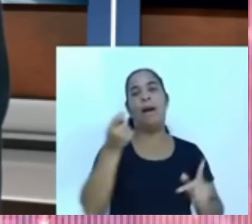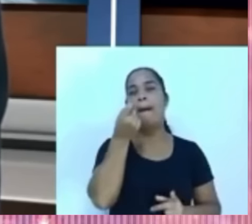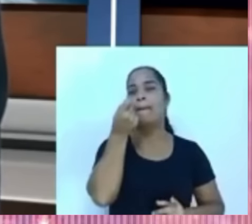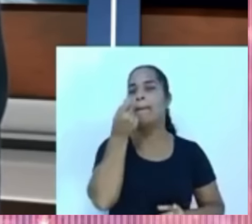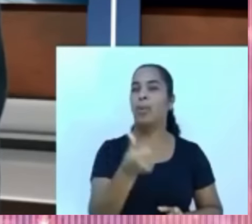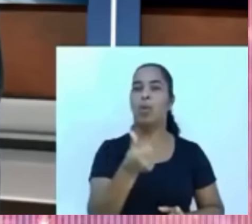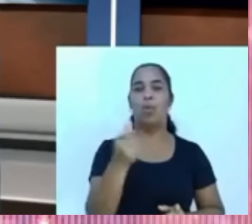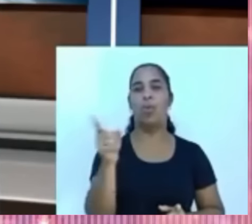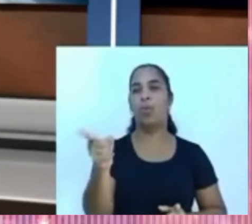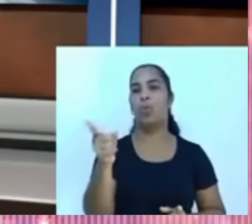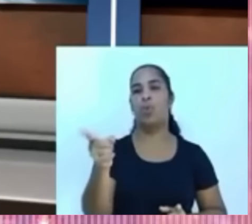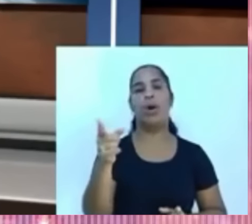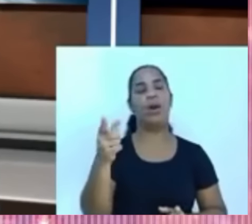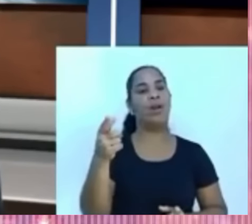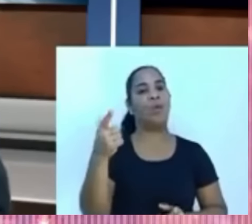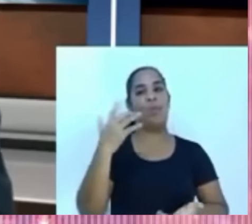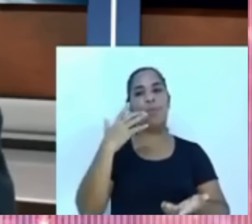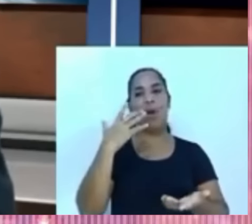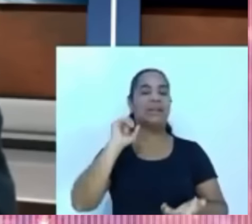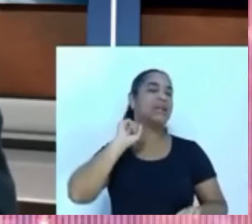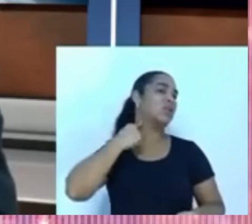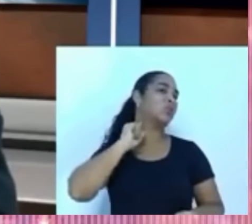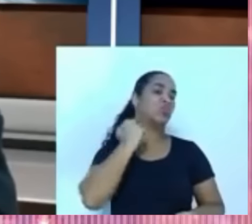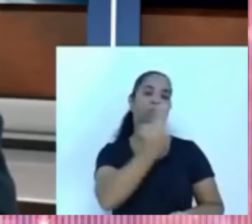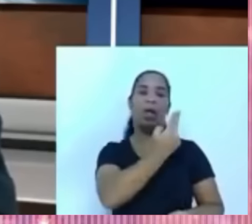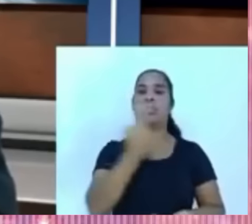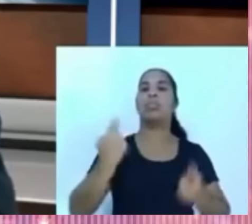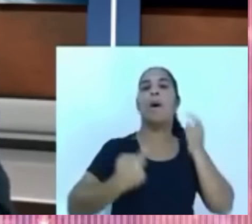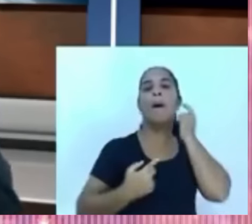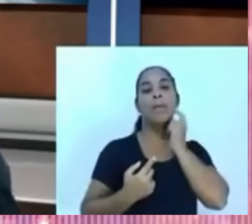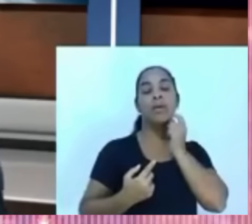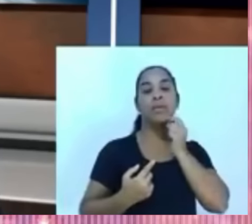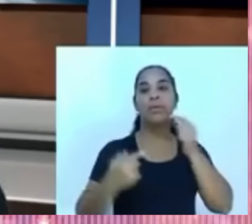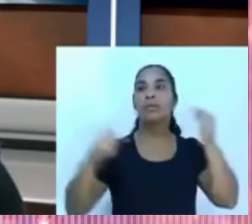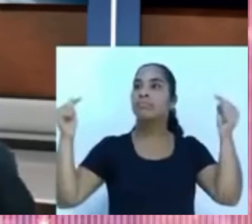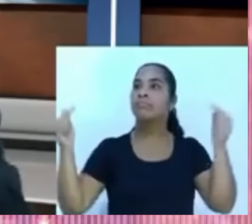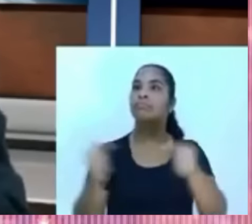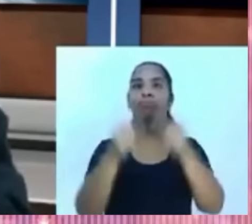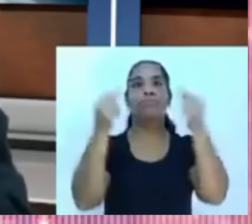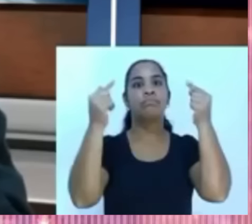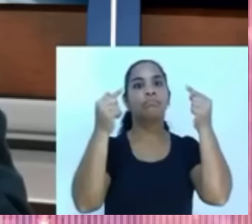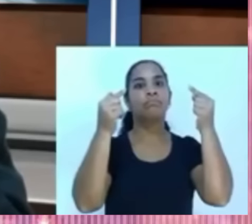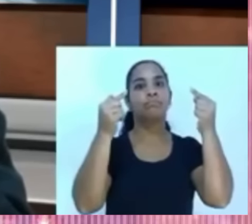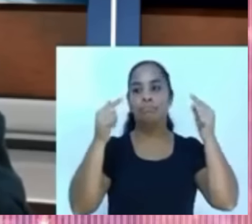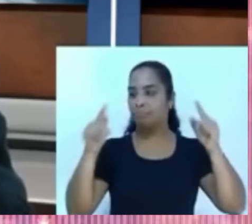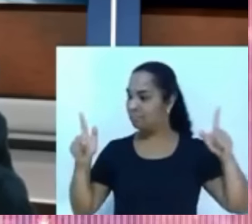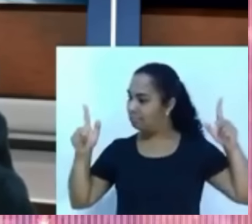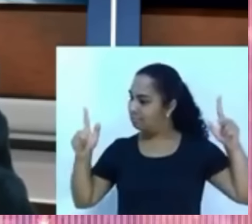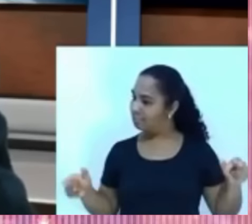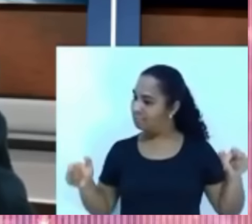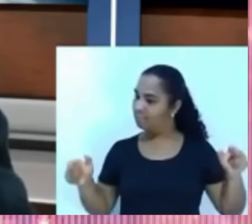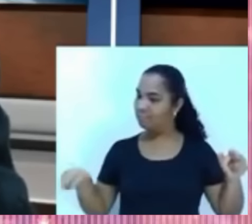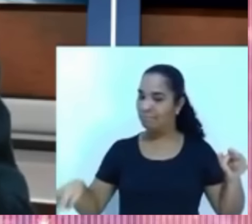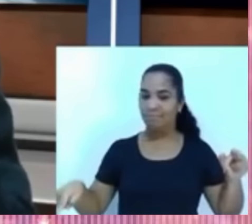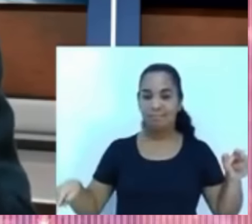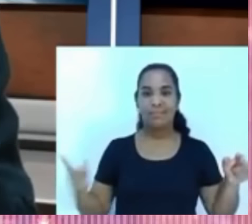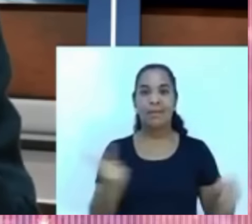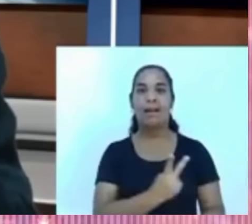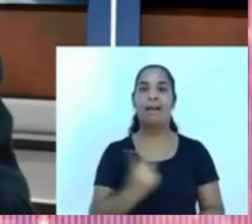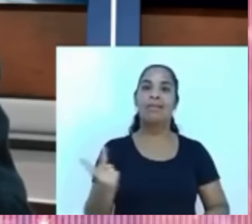da sua família quantas Coincidências brilhantes ambos do dia 3 de outubro ambos